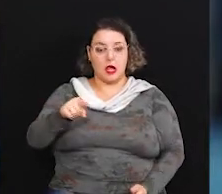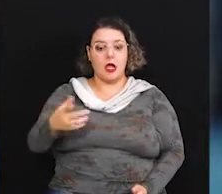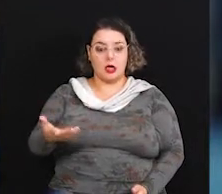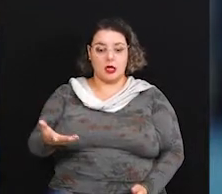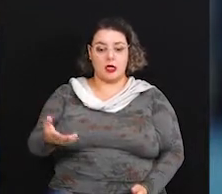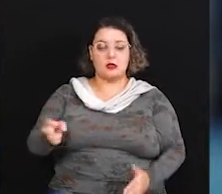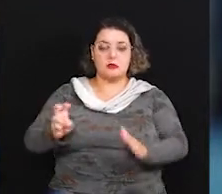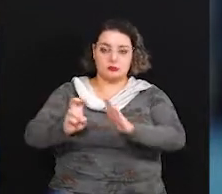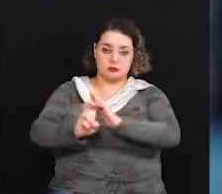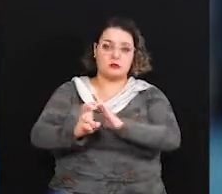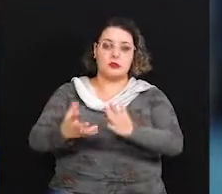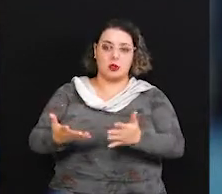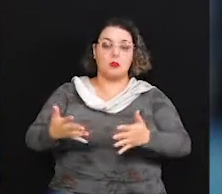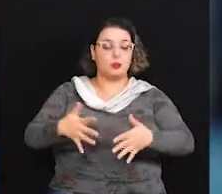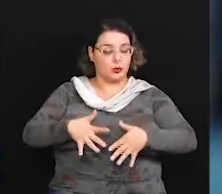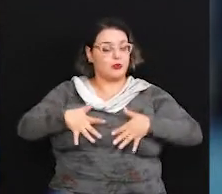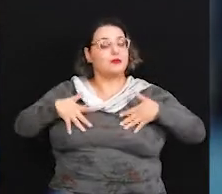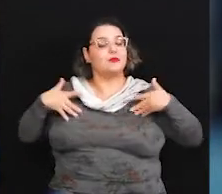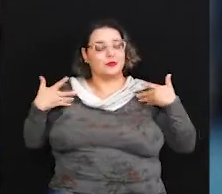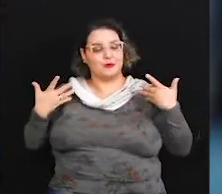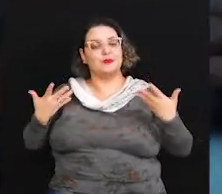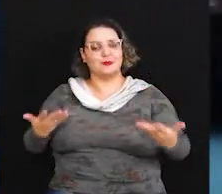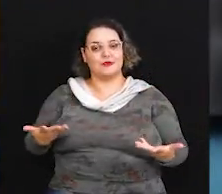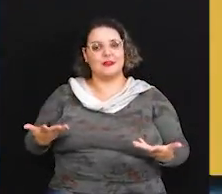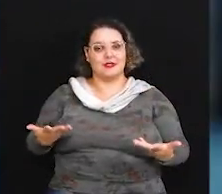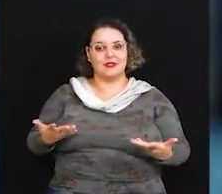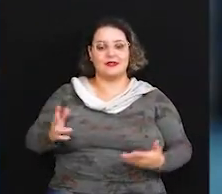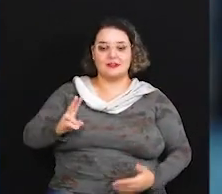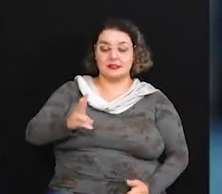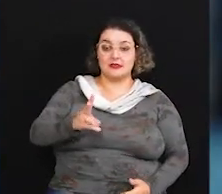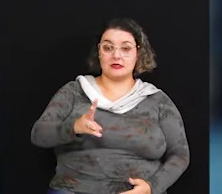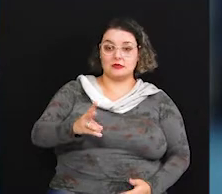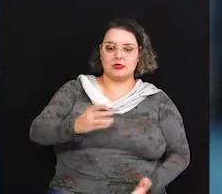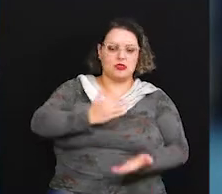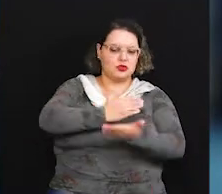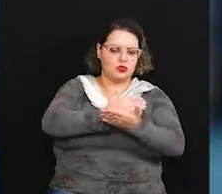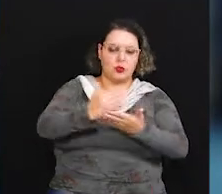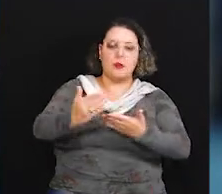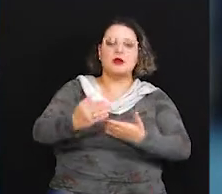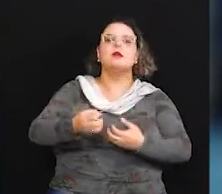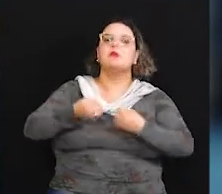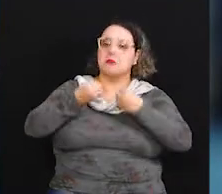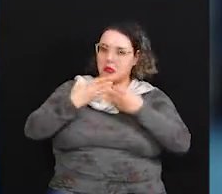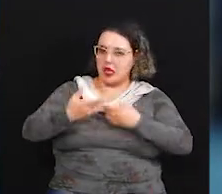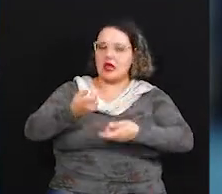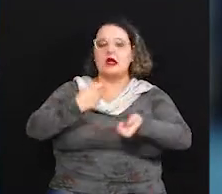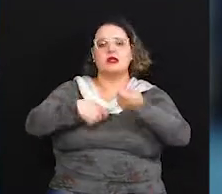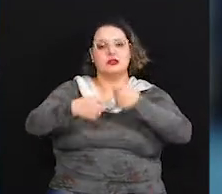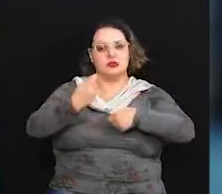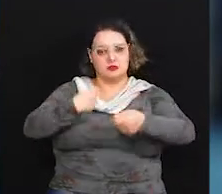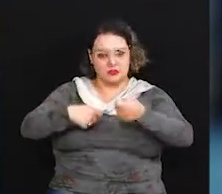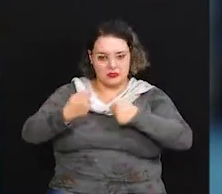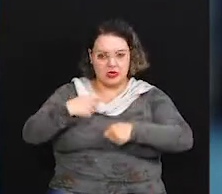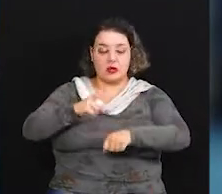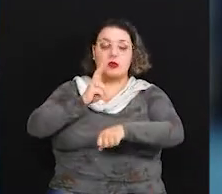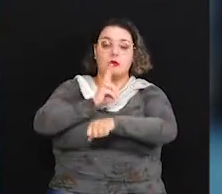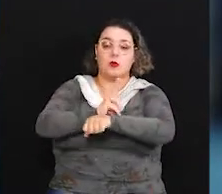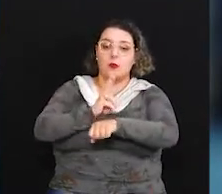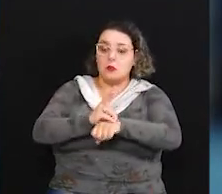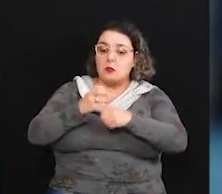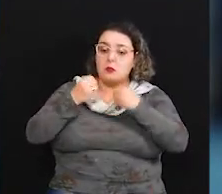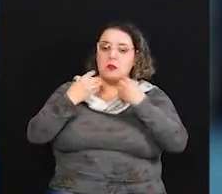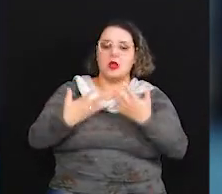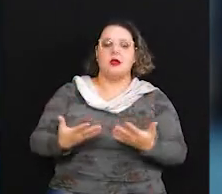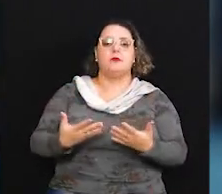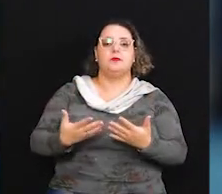Então a creche pode se orgulhar disso, porque ela sempre foi, desde o início, muito bem administrada, muito bem cuidada, com